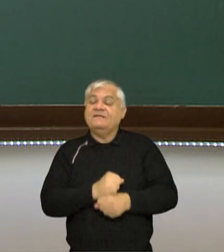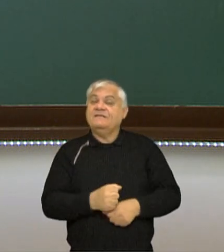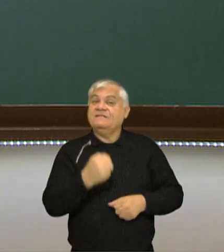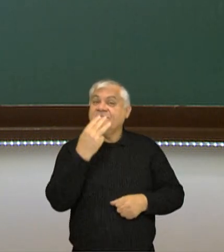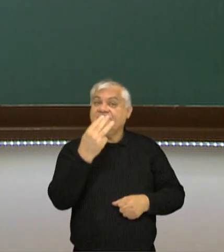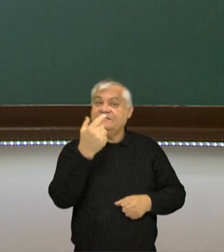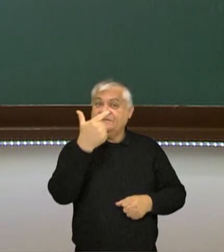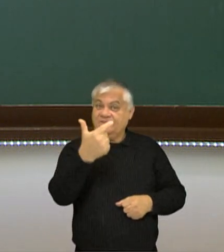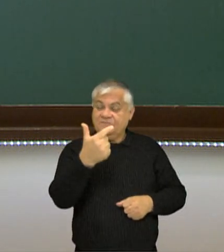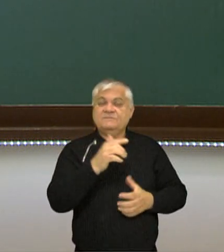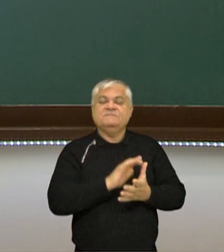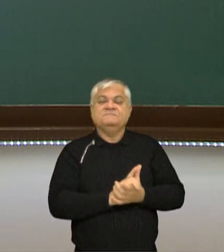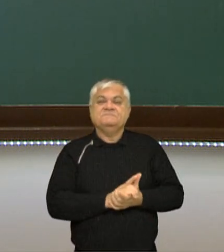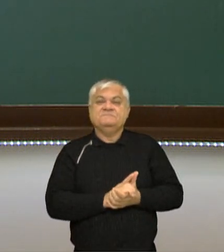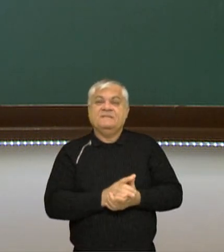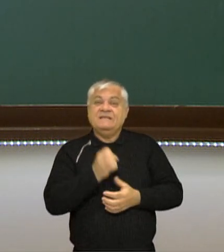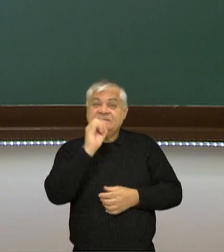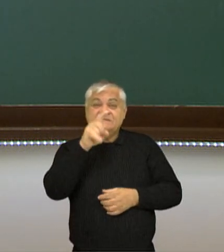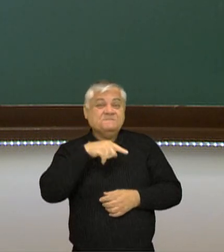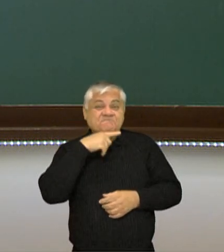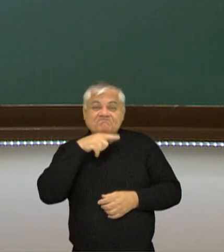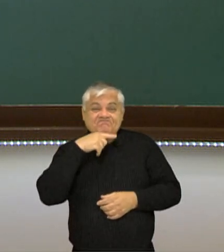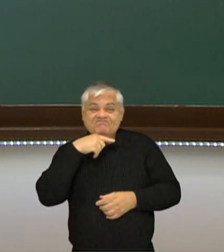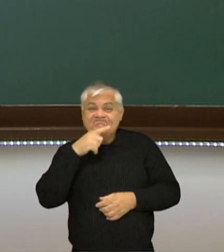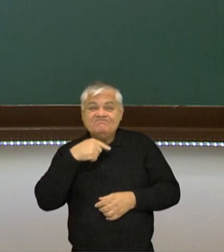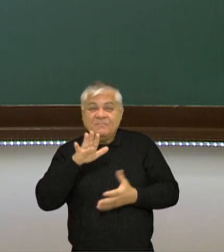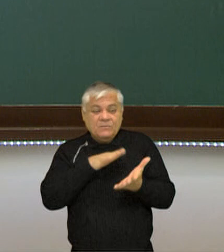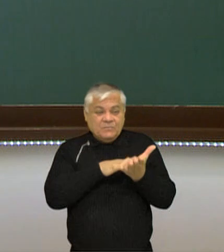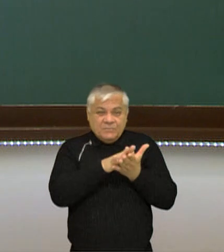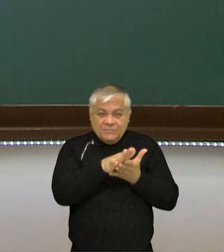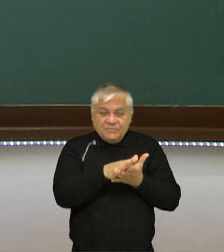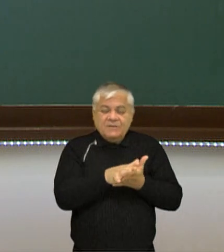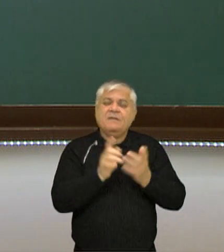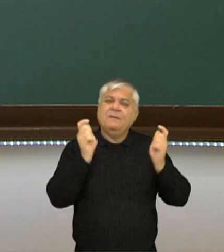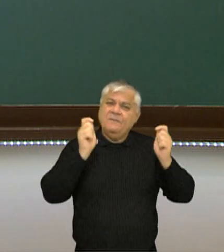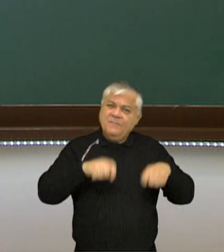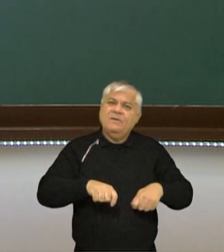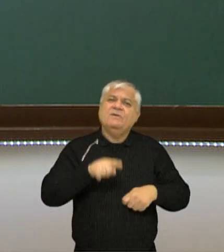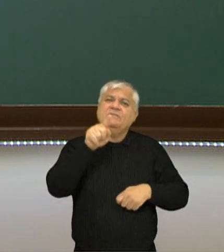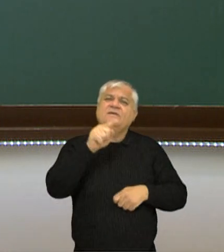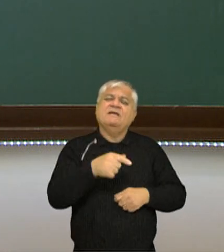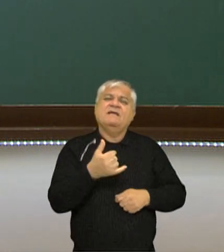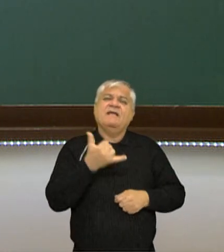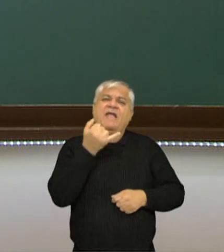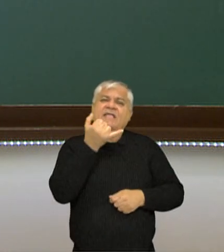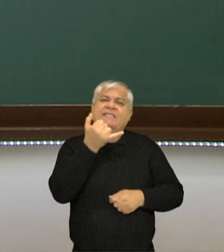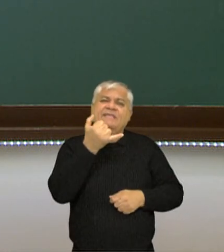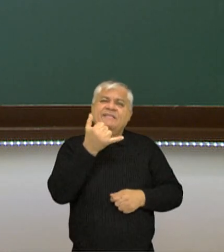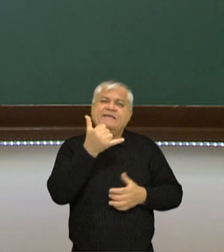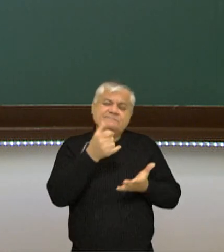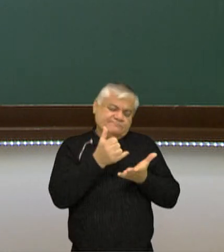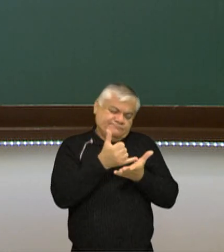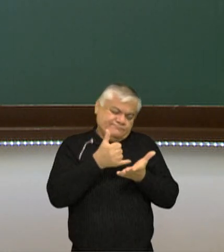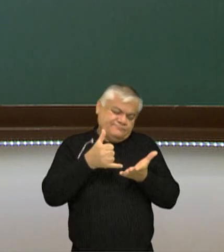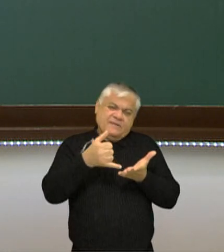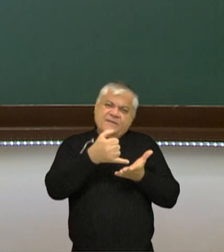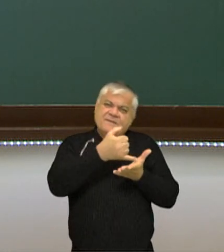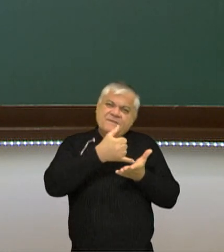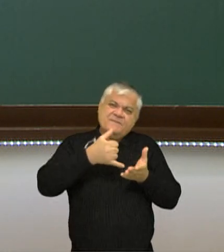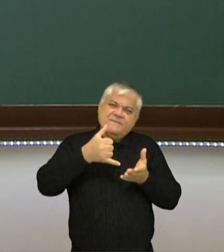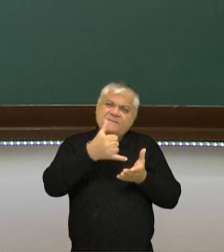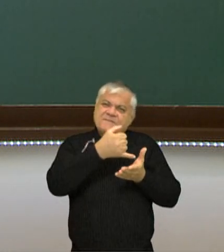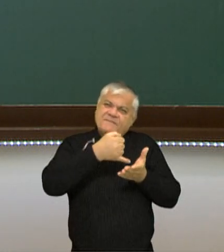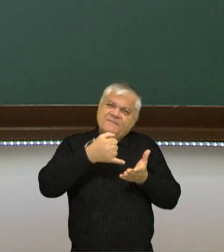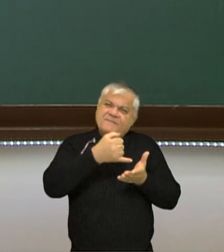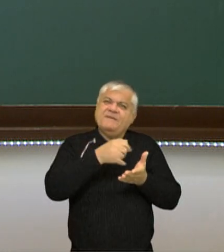pedacinhos. Se você não tem acesso à impressora, você pode até pegar uma canetinha, por exemplo, e desenhar